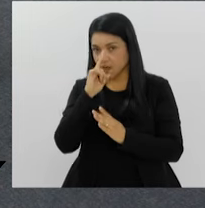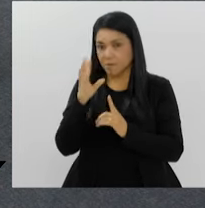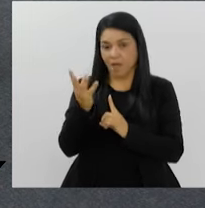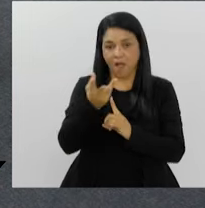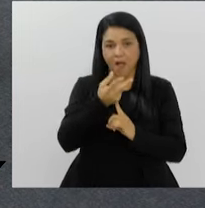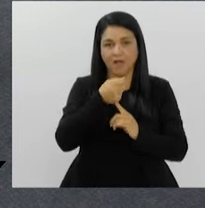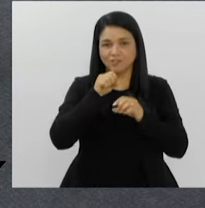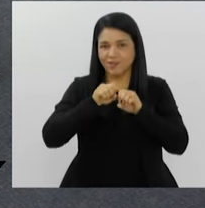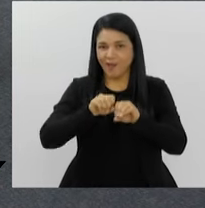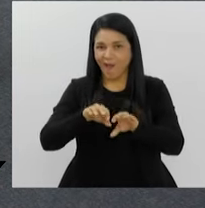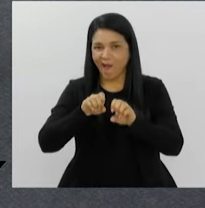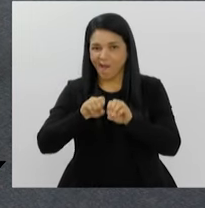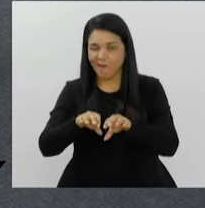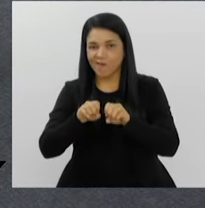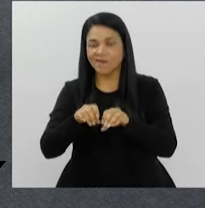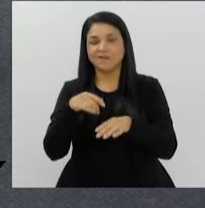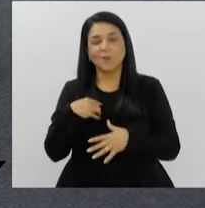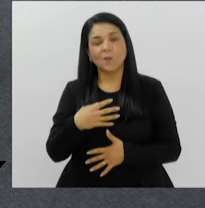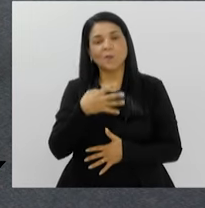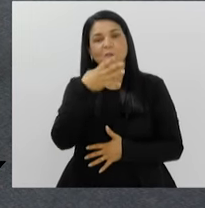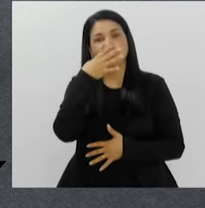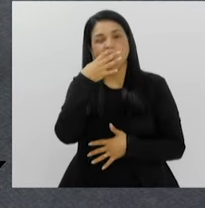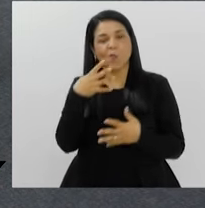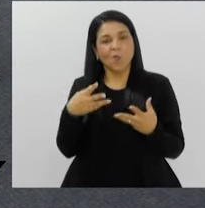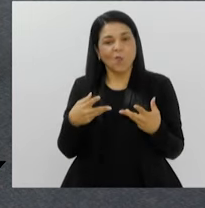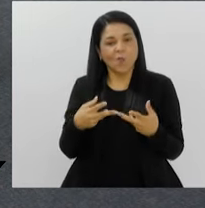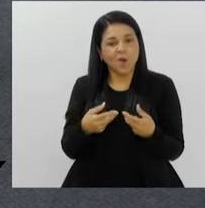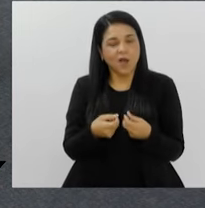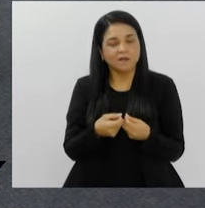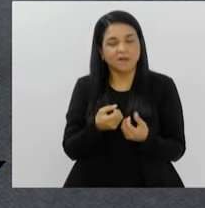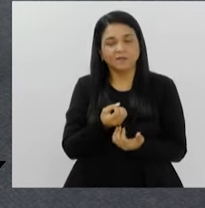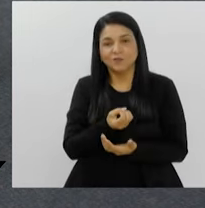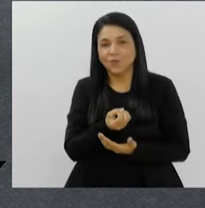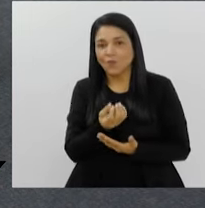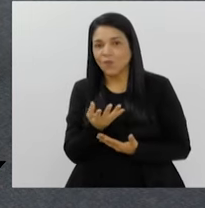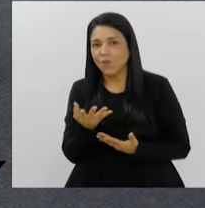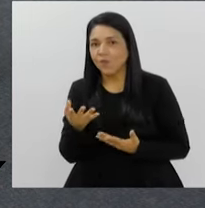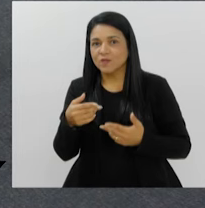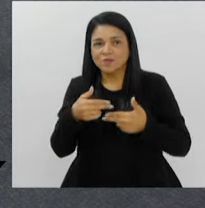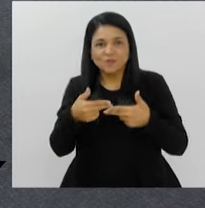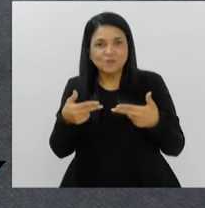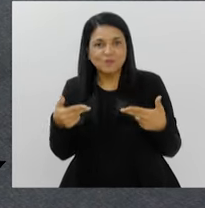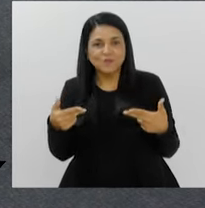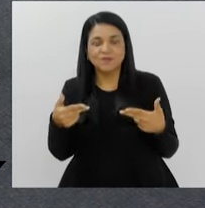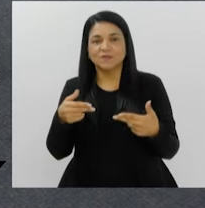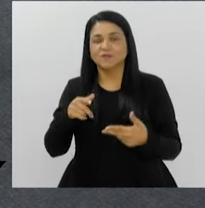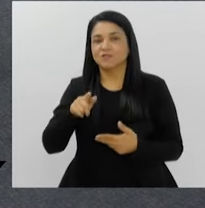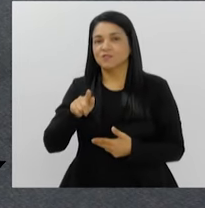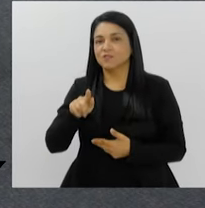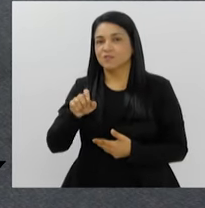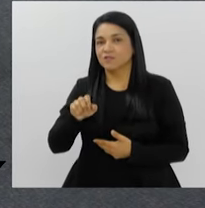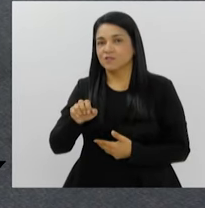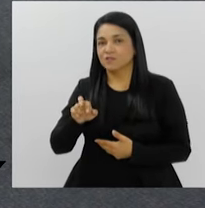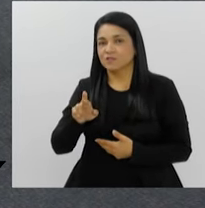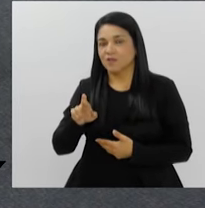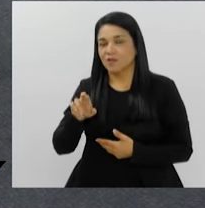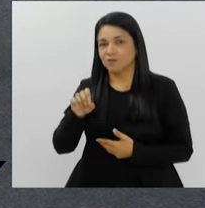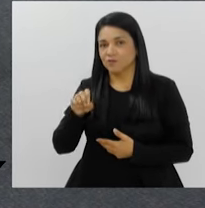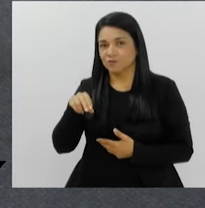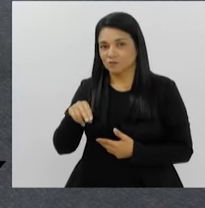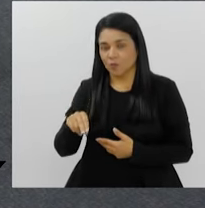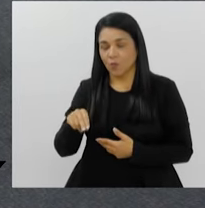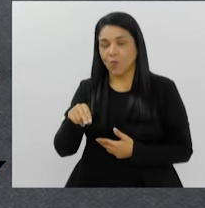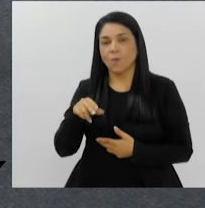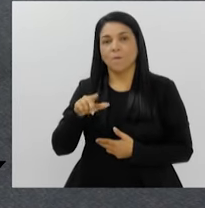Inclusive, eu fiquei impressionada com a qualidade e a quantidade de coisas que Gelson Malorca consegue produzir. A